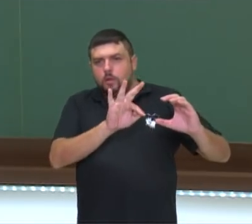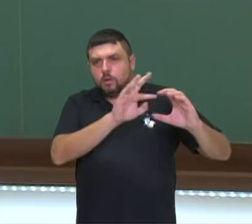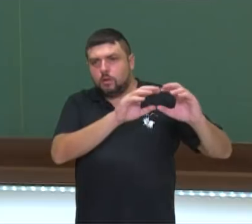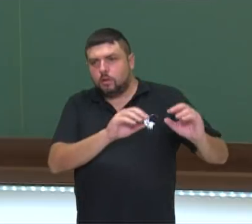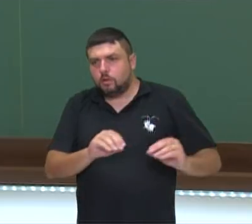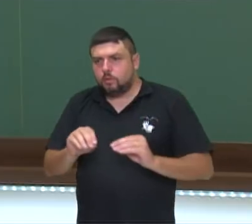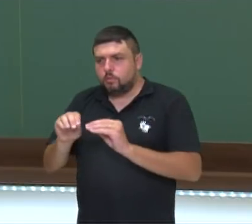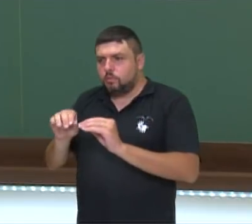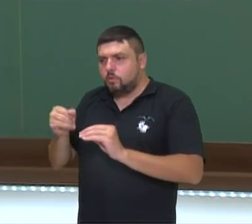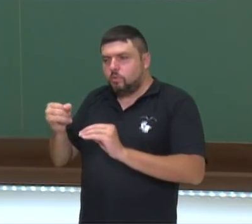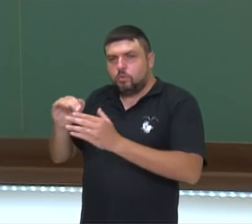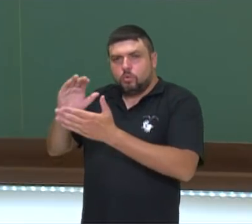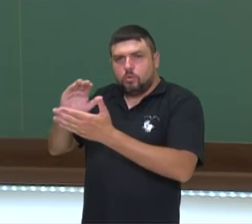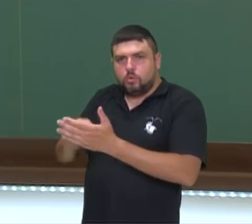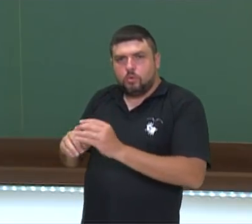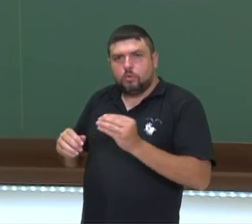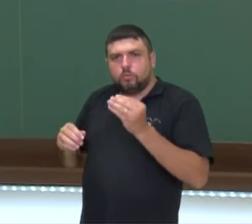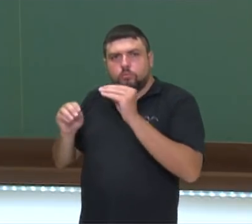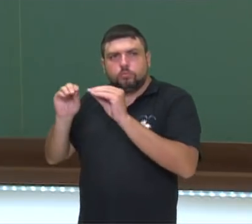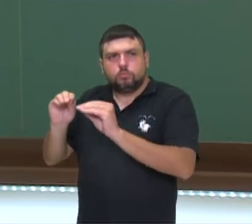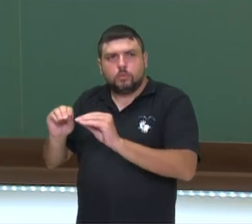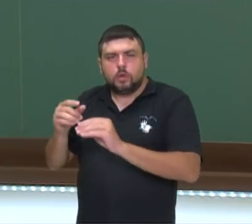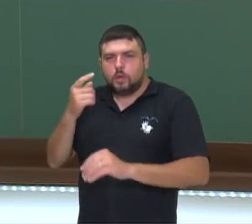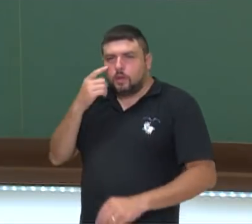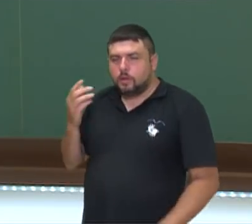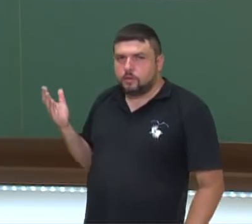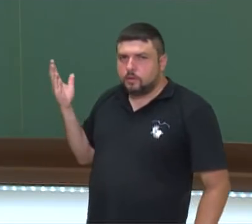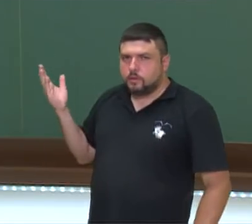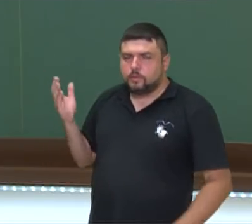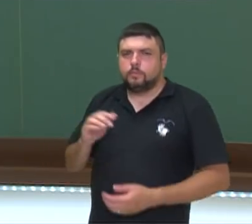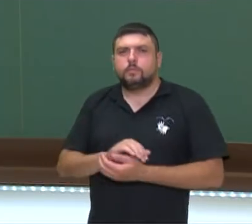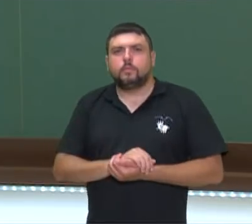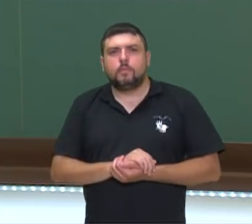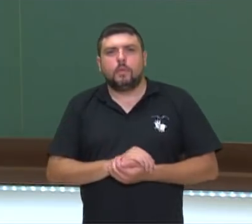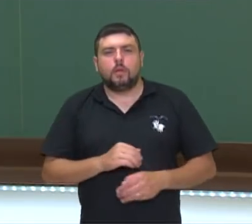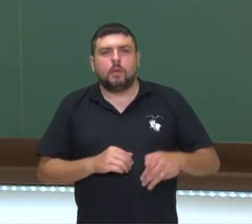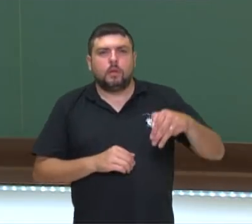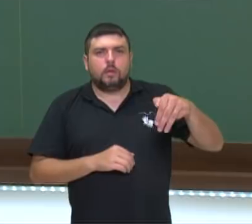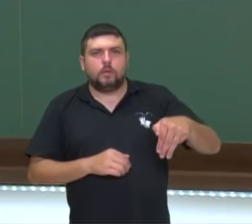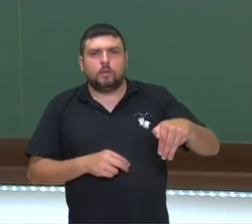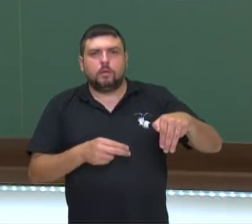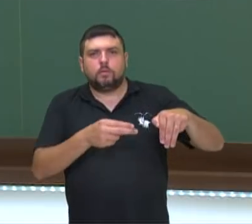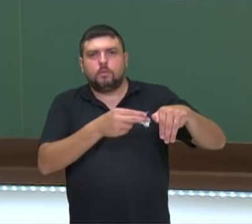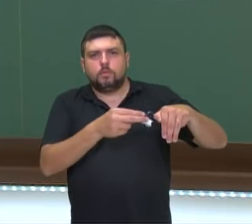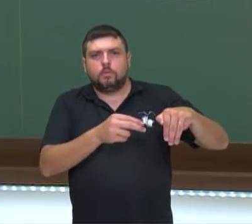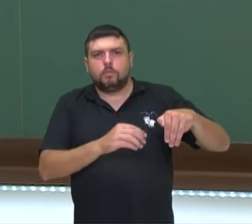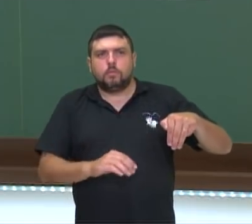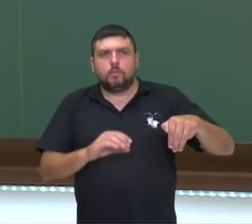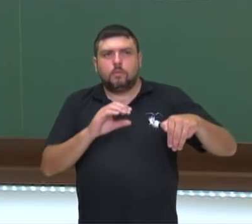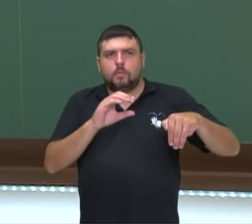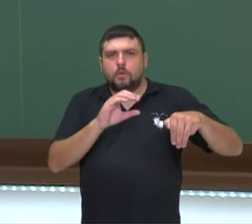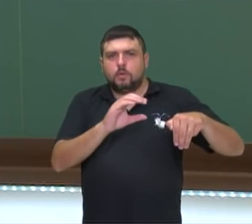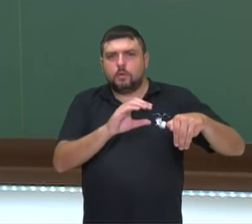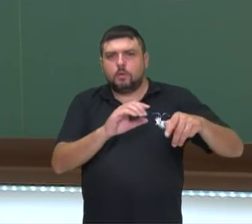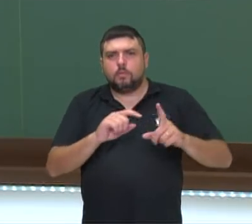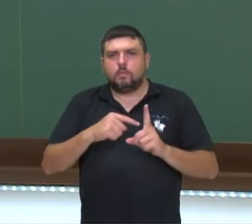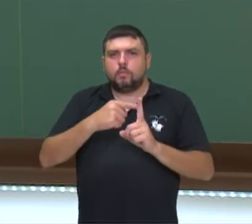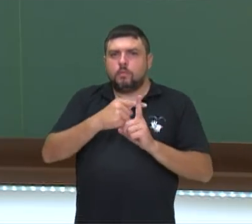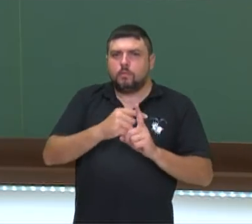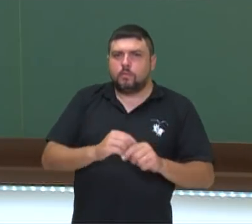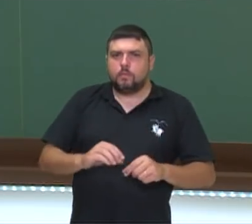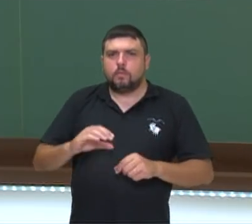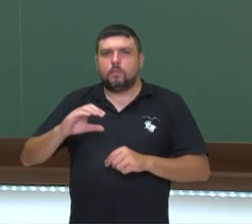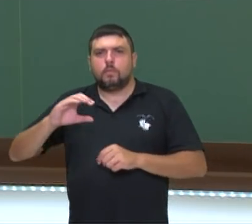ficamos com esta expressão. Neste caso aqui, nós temos o capital nas duas partes